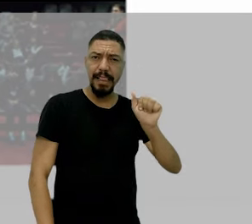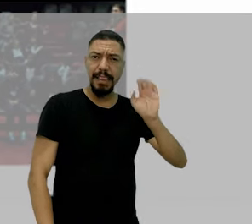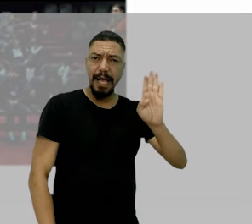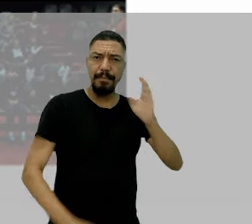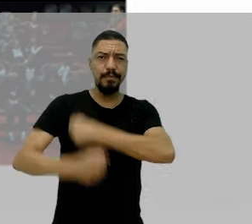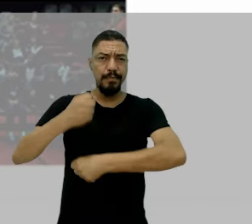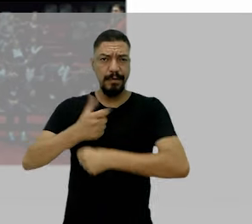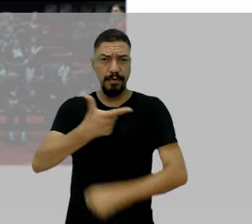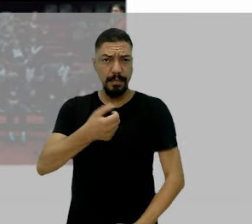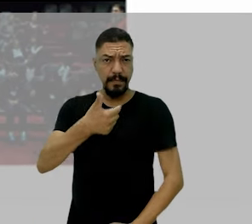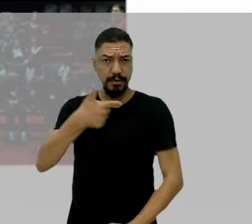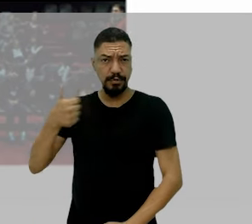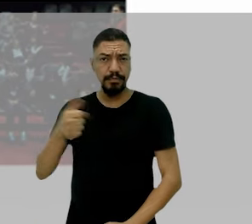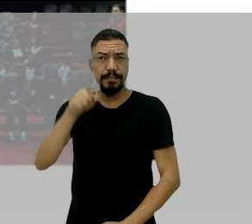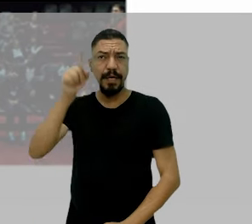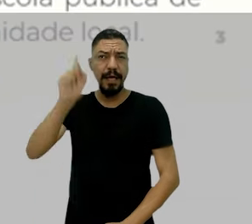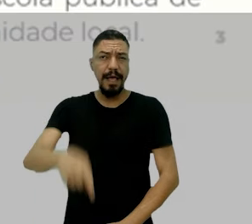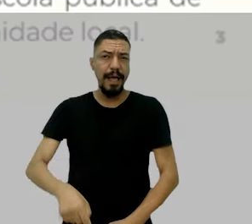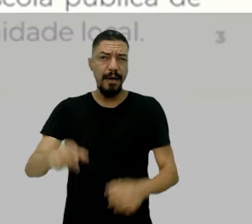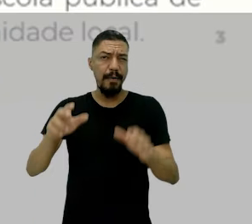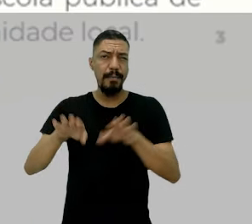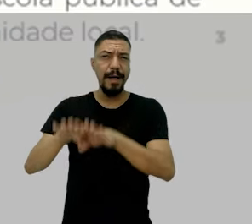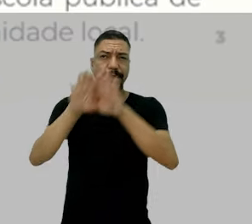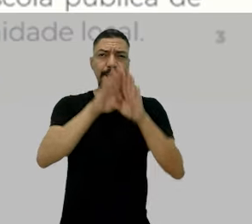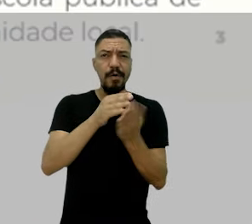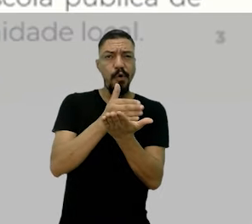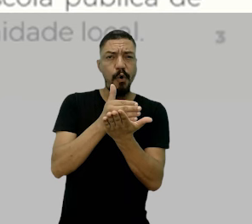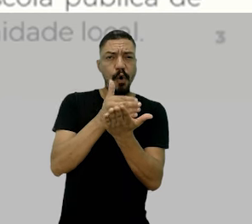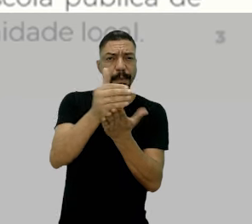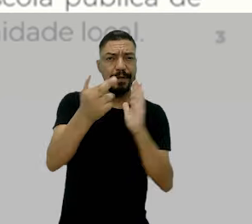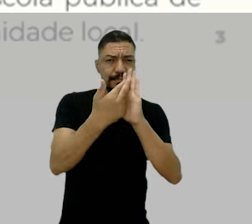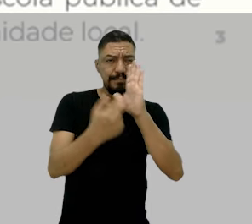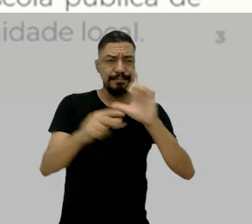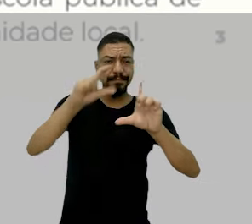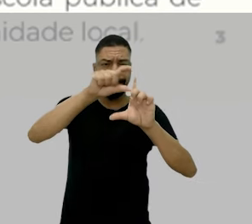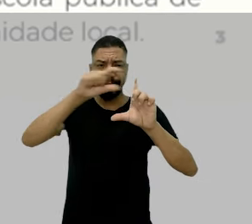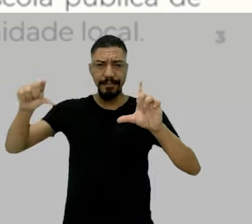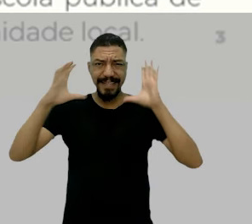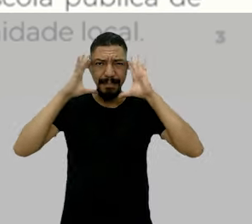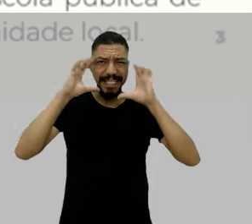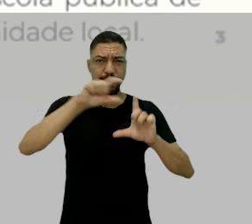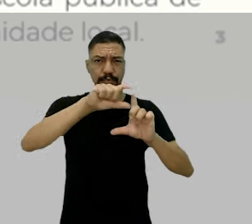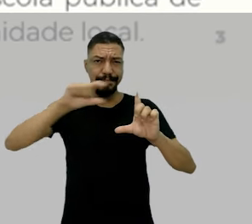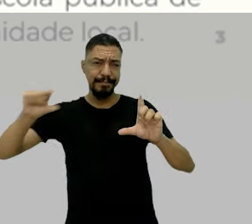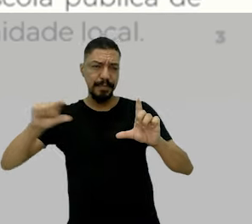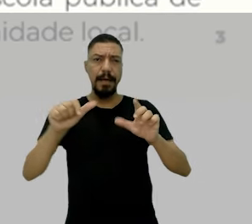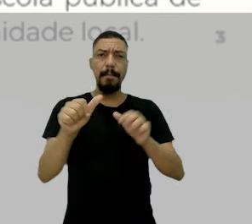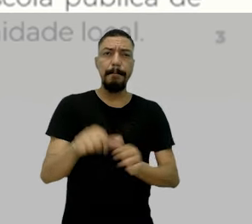uma coisa meio cabeçalho, né, do relatório. O que foi? A primeira edição ofereceu